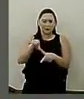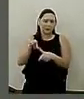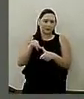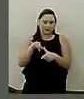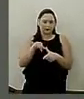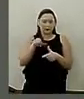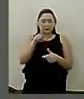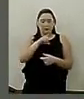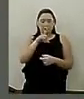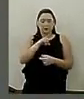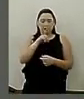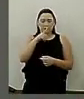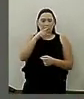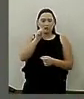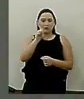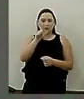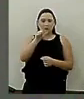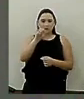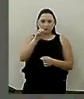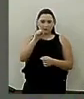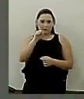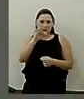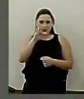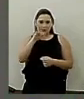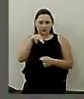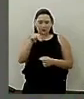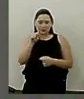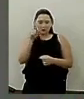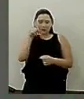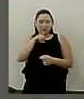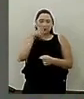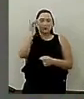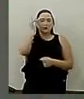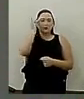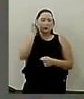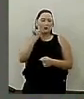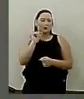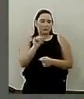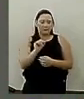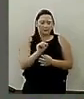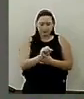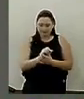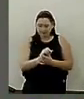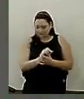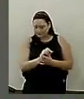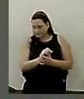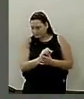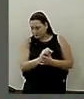Palestina pode nos ajudar a entendê-lo um pouco melhor.